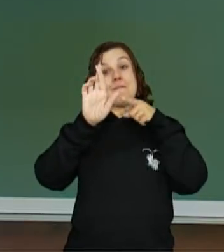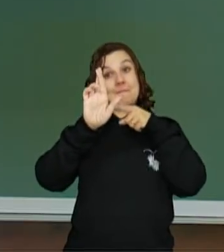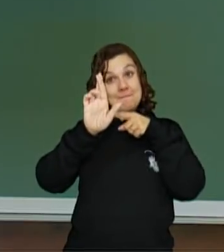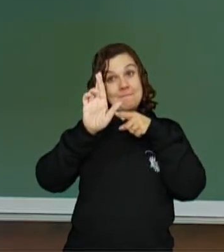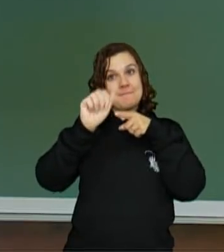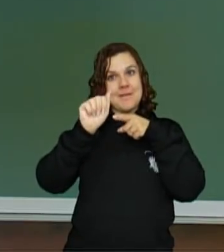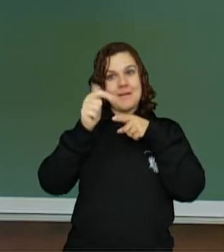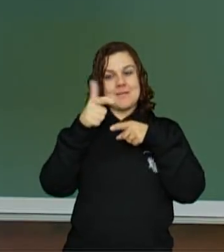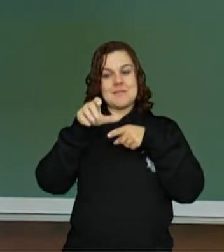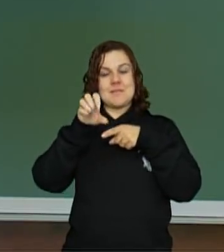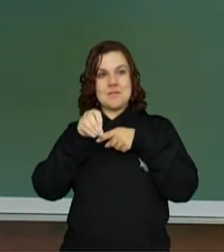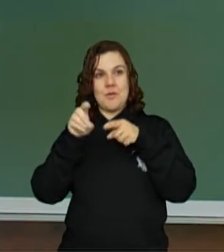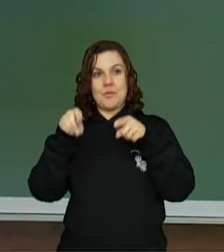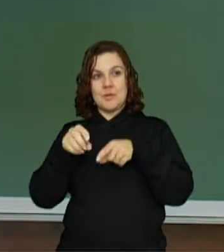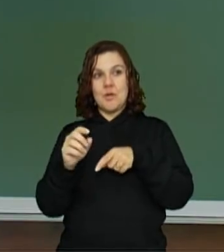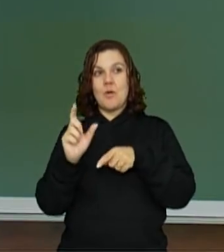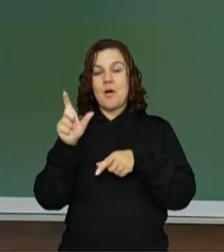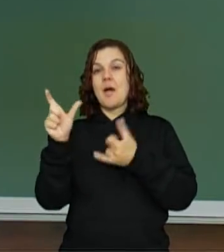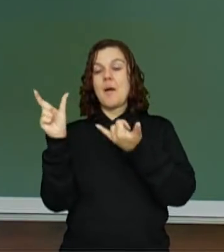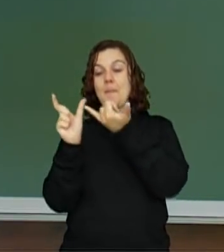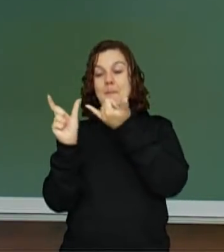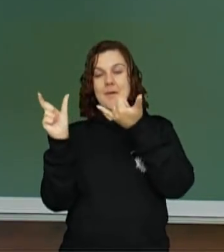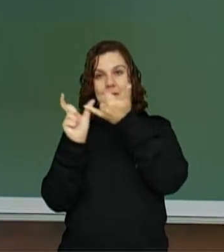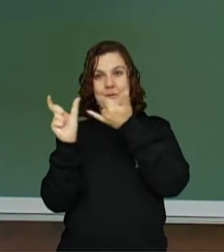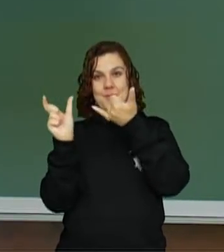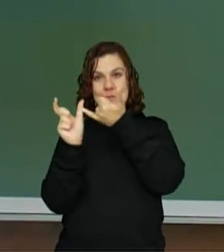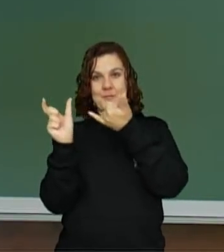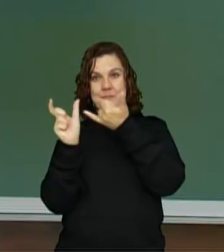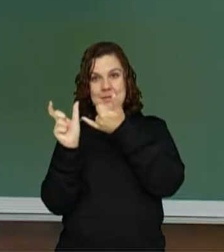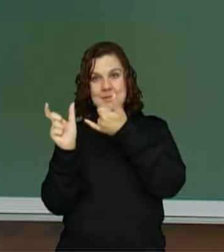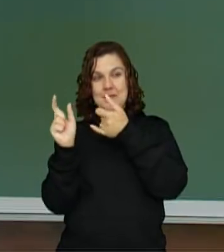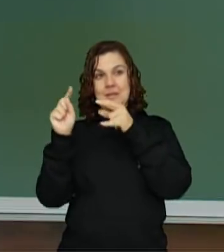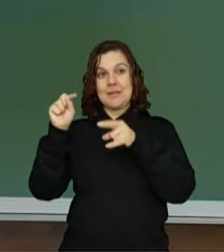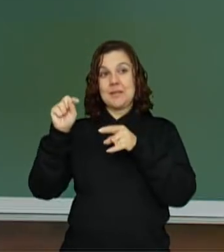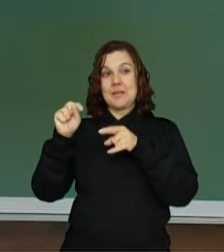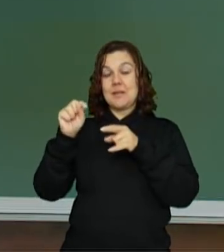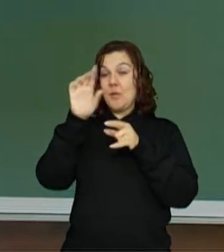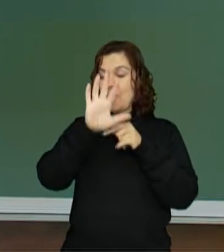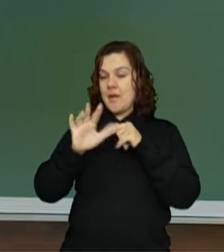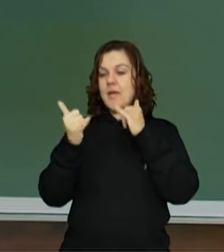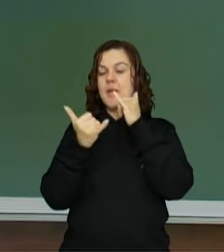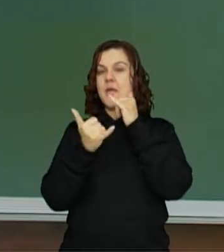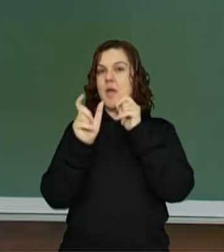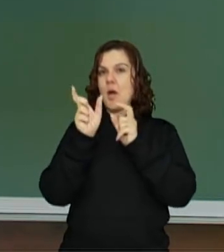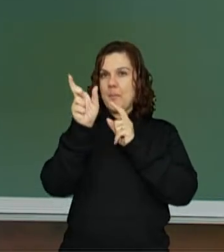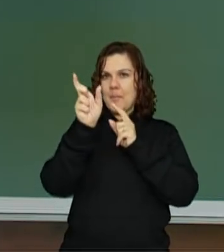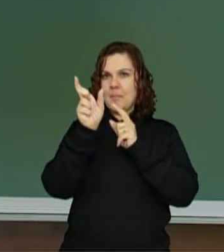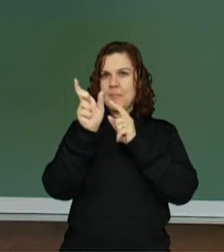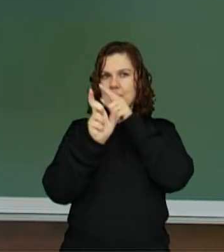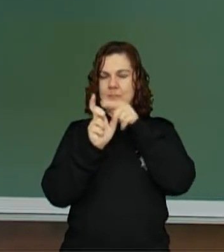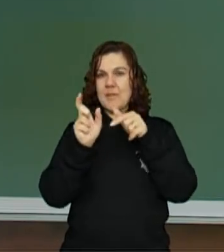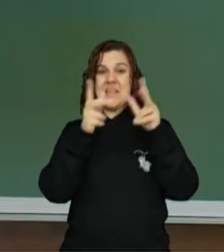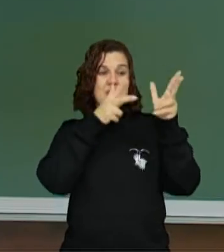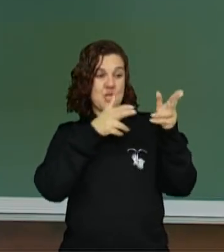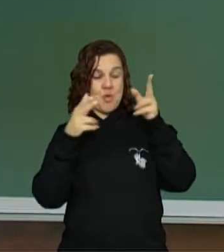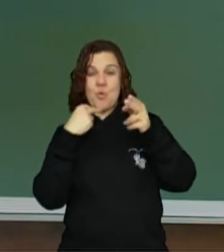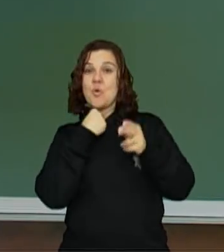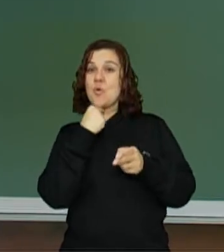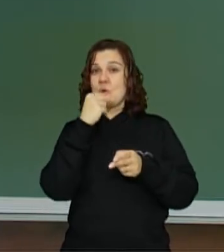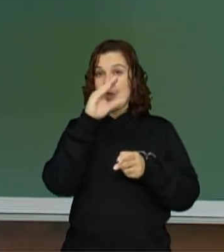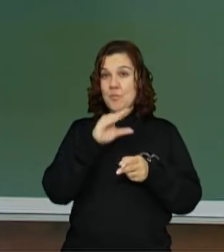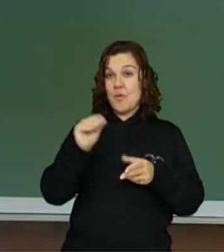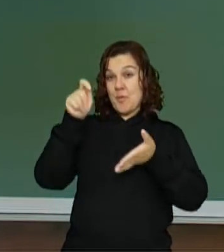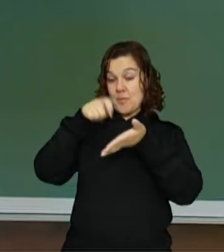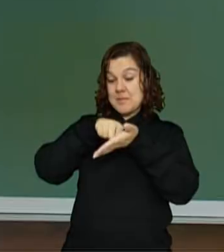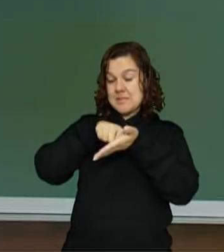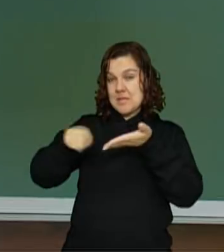isso nós chamamos de palavras parônimas. E quando a palavra você fala igual,